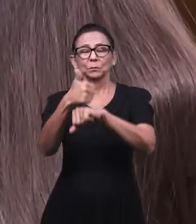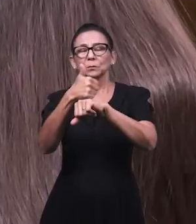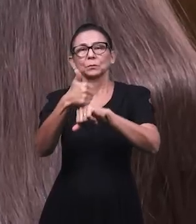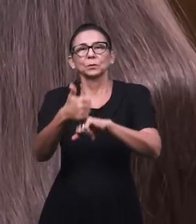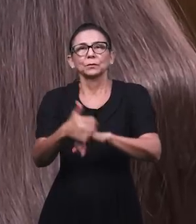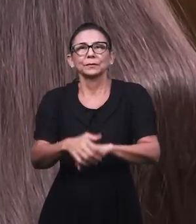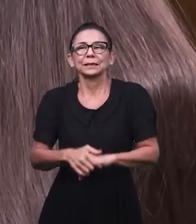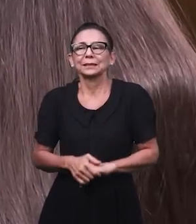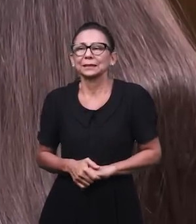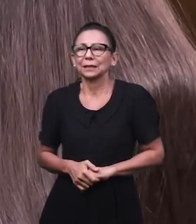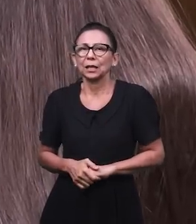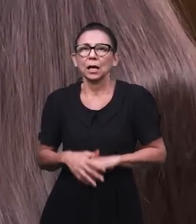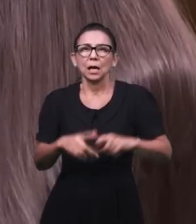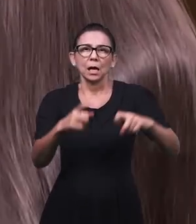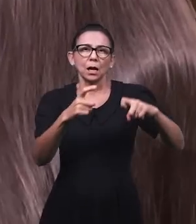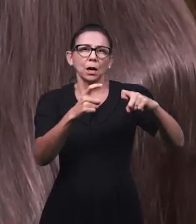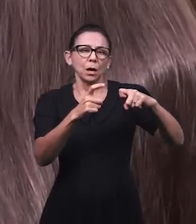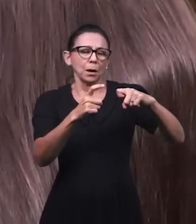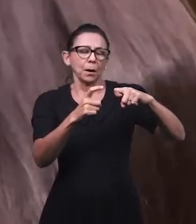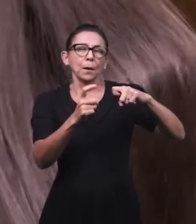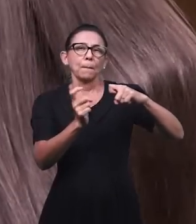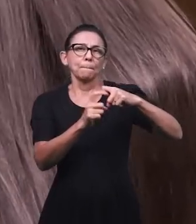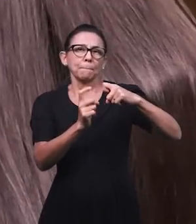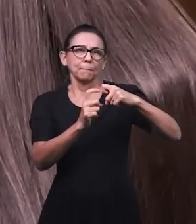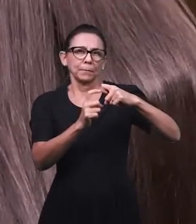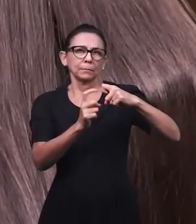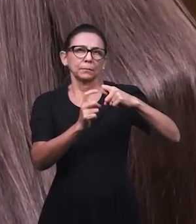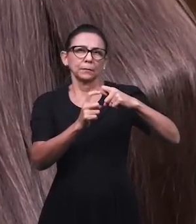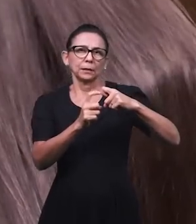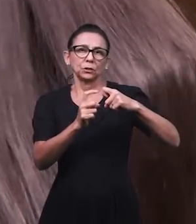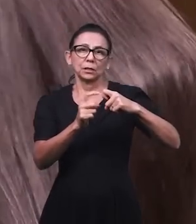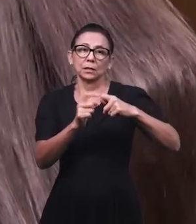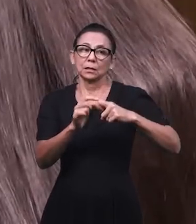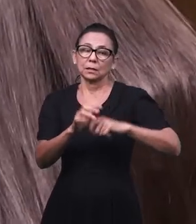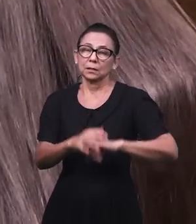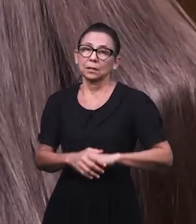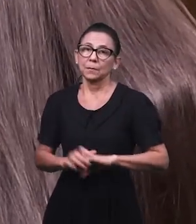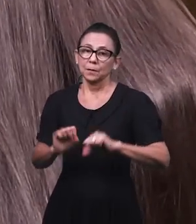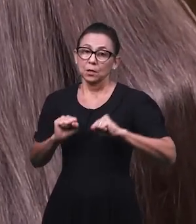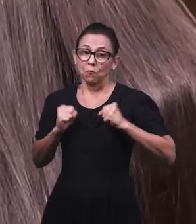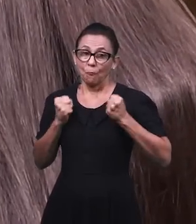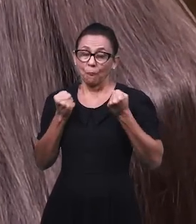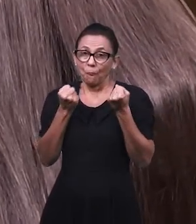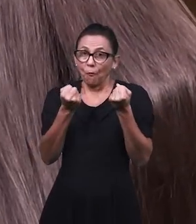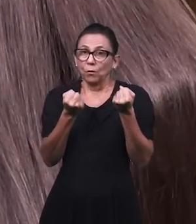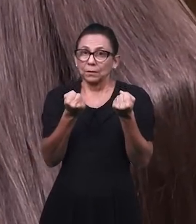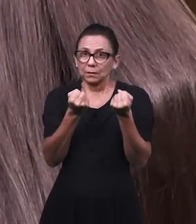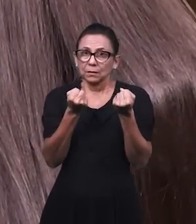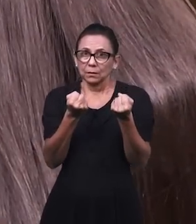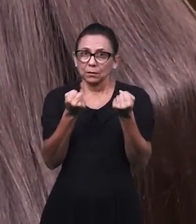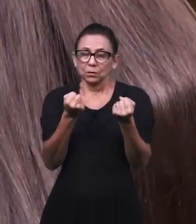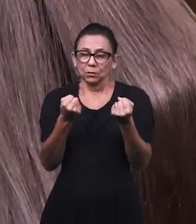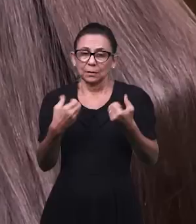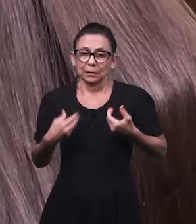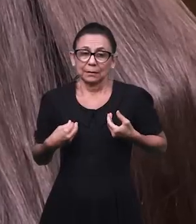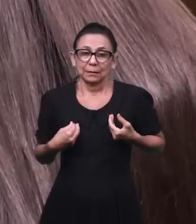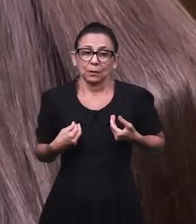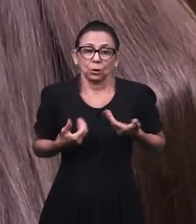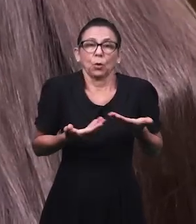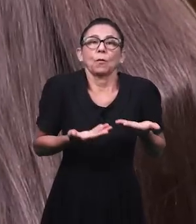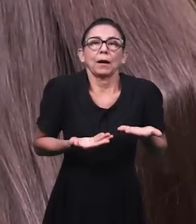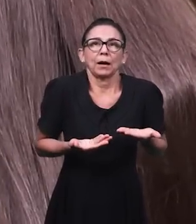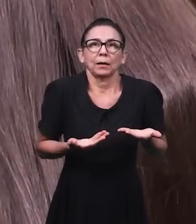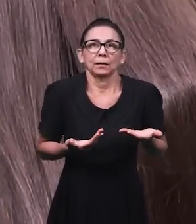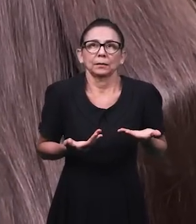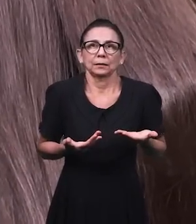profissão que... A medicina, ela é linda também, mas você se doa totalmente. Então, se você não tem aquele... como é